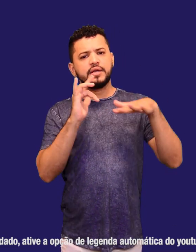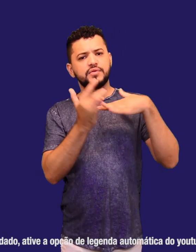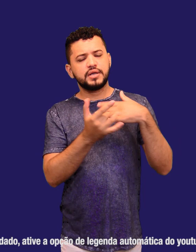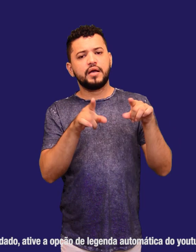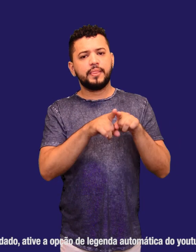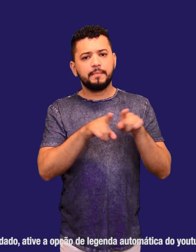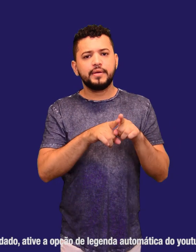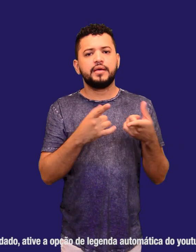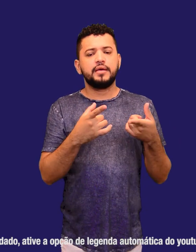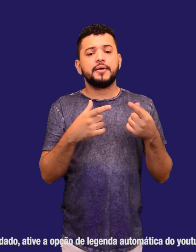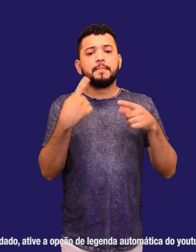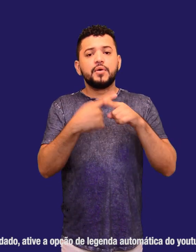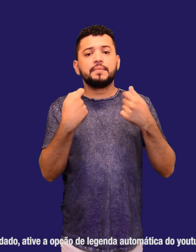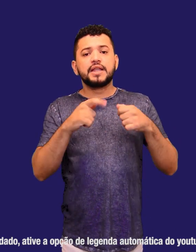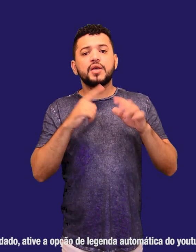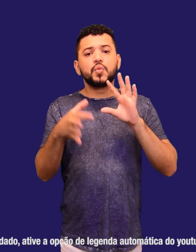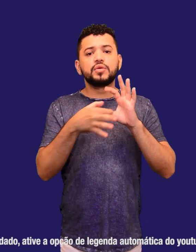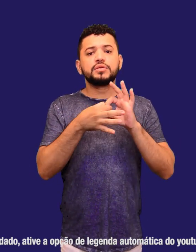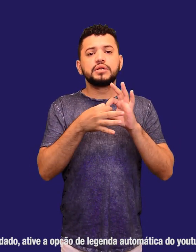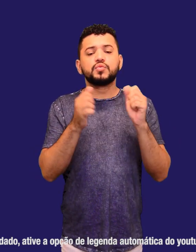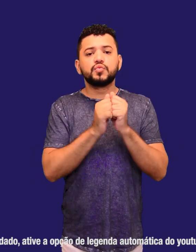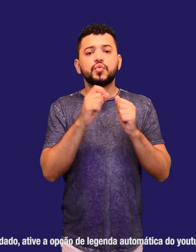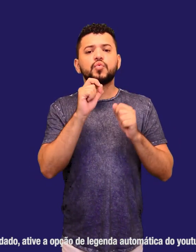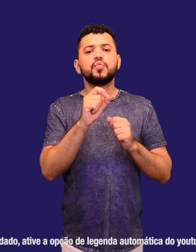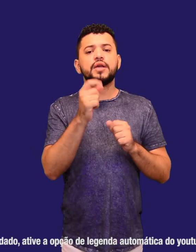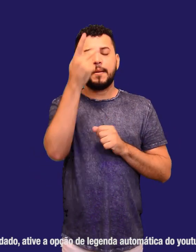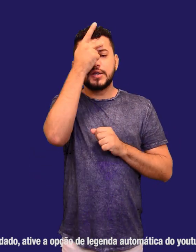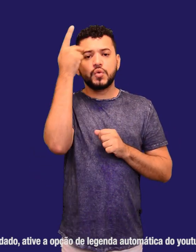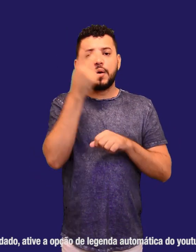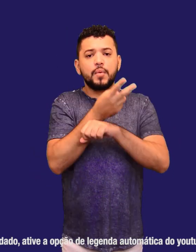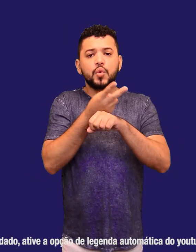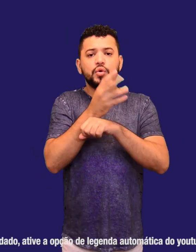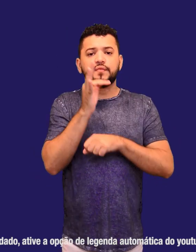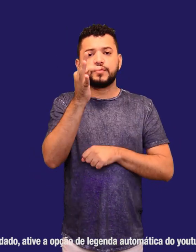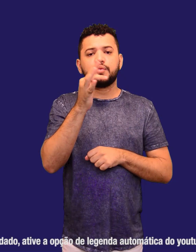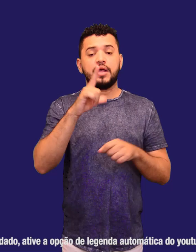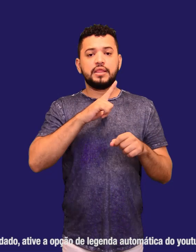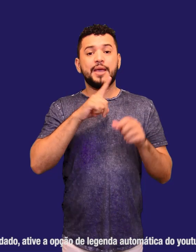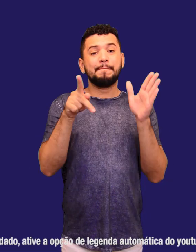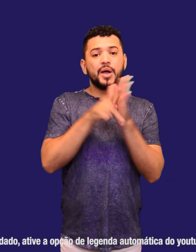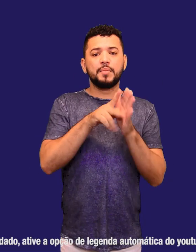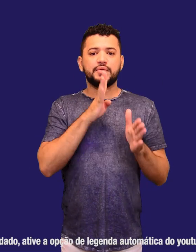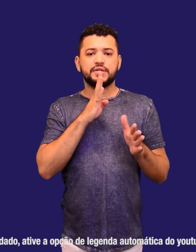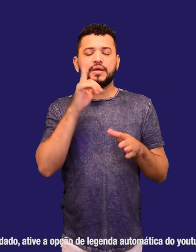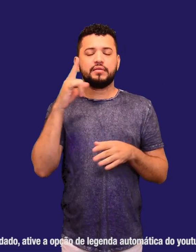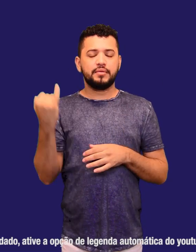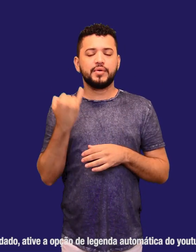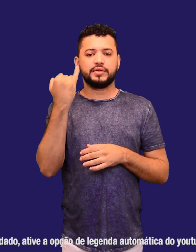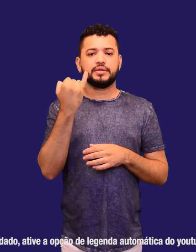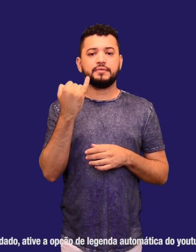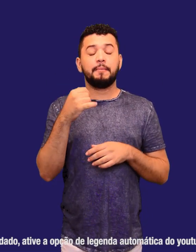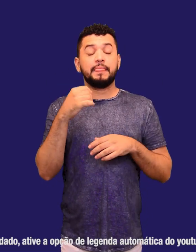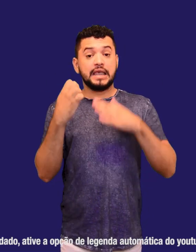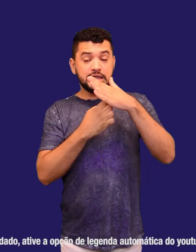né? Porque ele tem que estar alinhado com aquilo que ele busca. Então, esse autoconhecimento é muito importante para ele. E essa visão também que hoje as